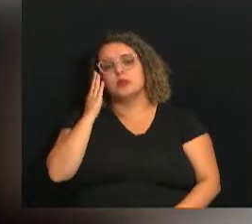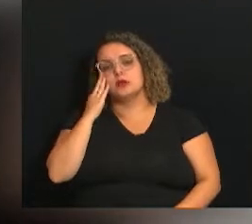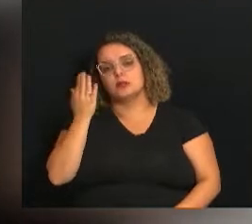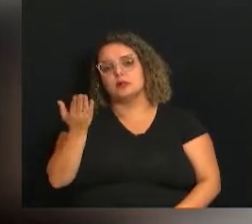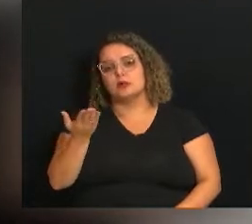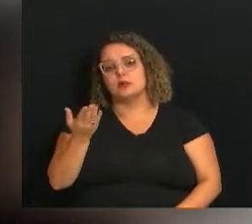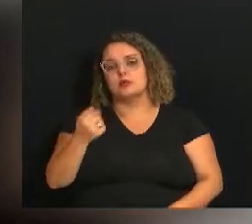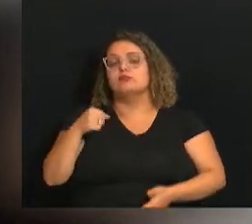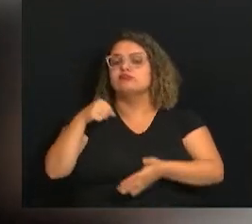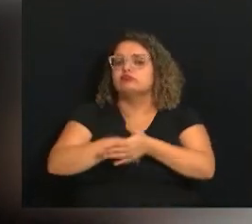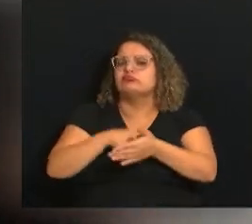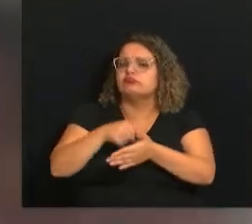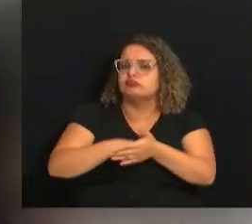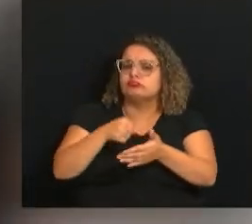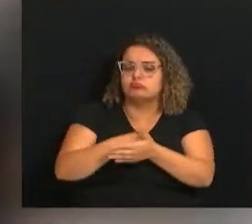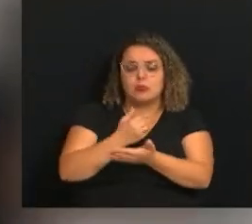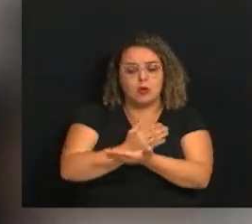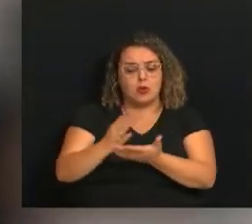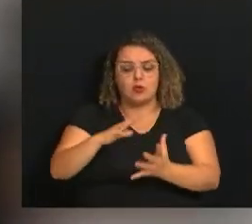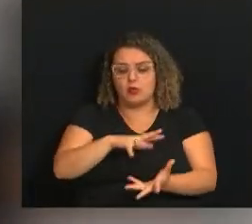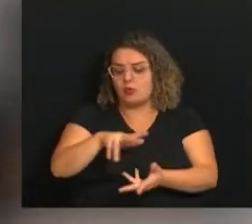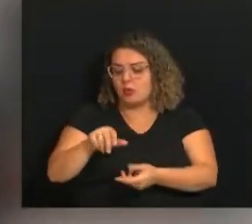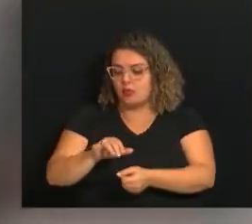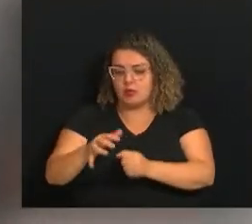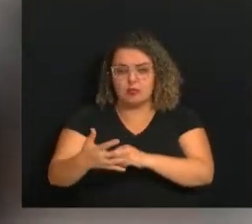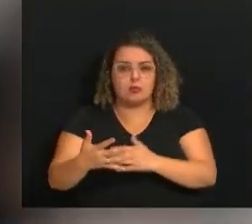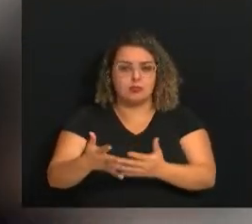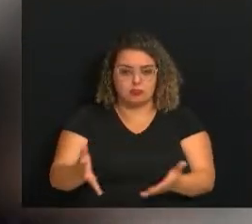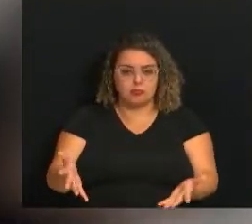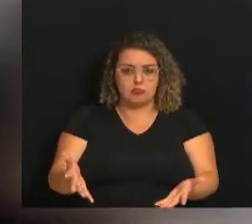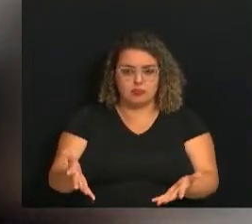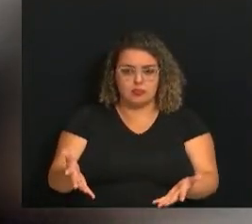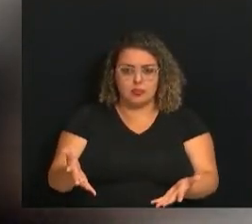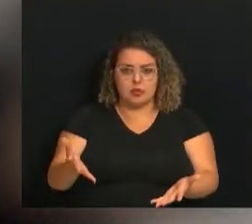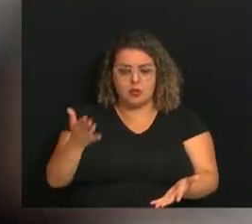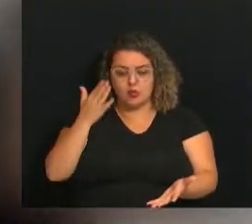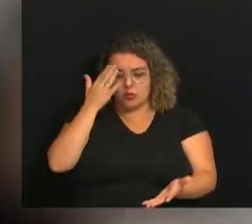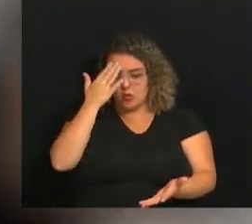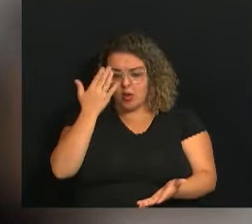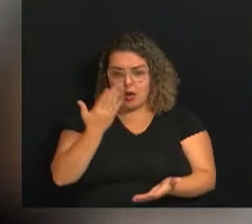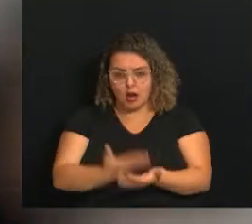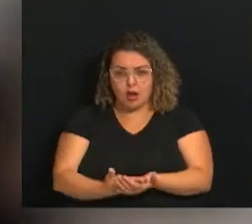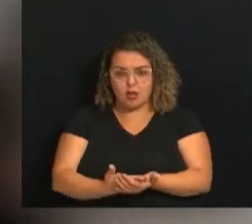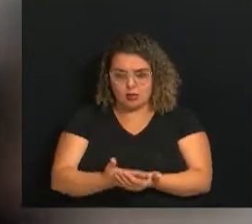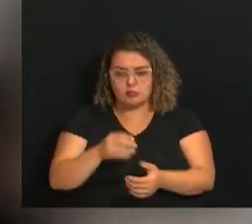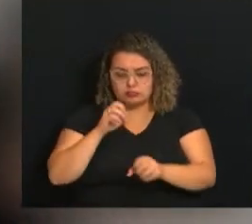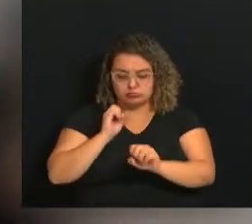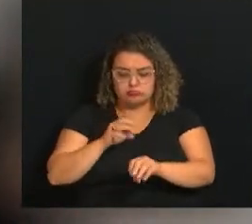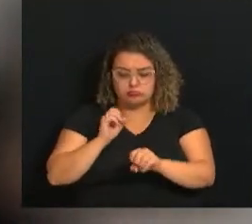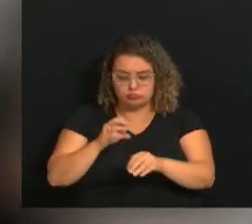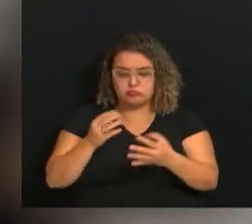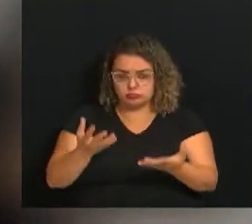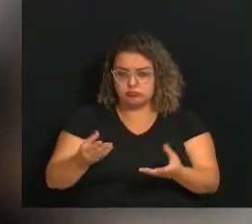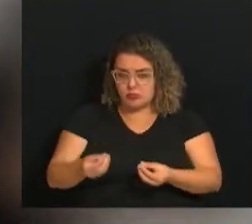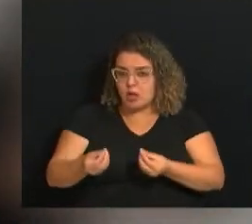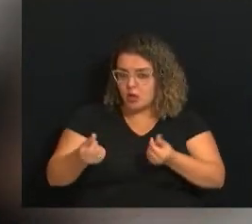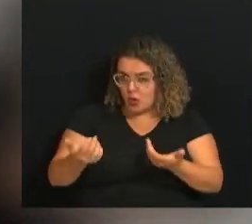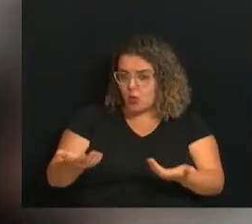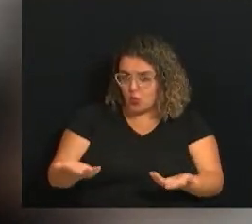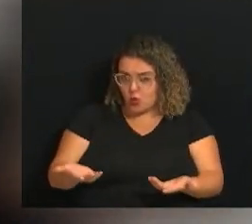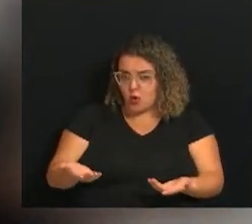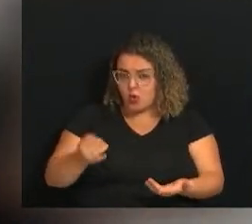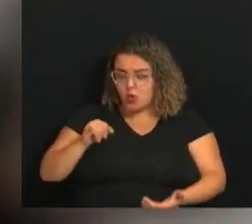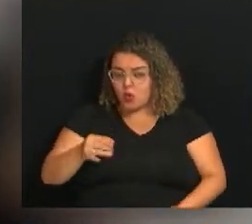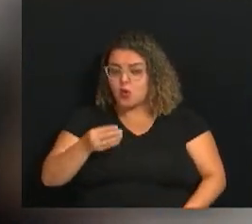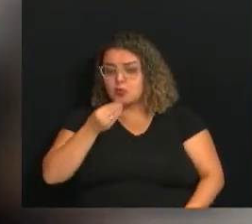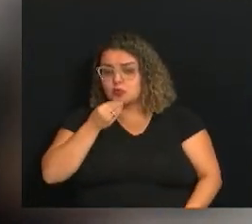lutando desde o início da pandemia. Uma da minhas, o que eu acredito, na verdade, é na educação, a educação de qualidade, a oportunidade